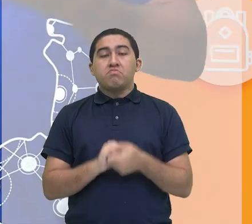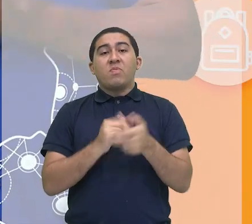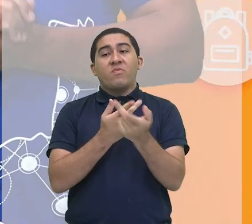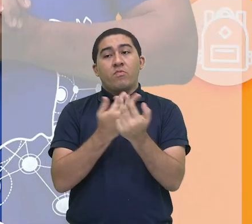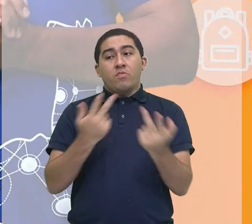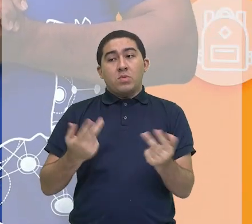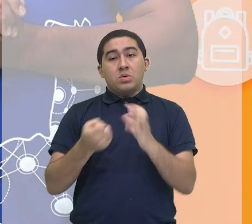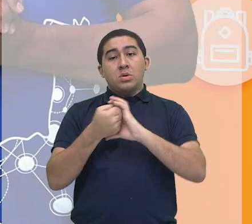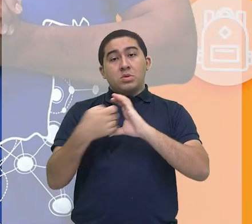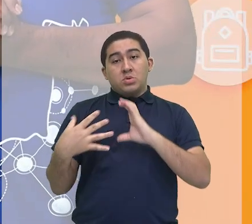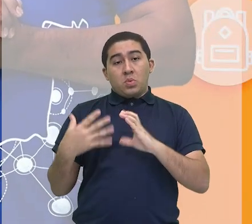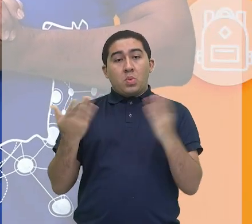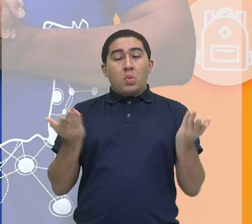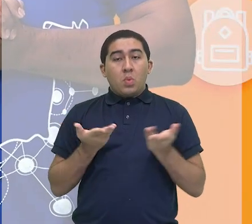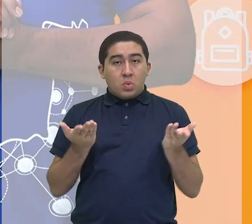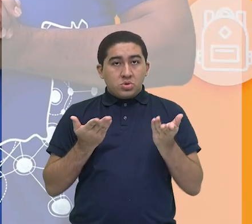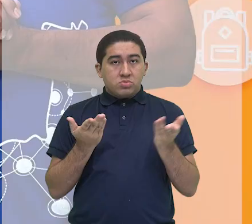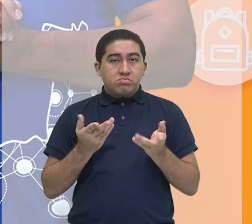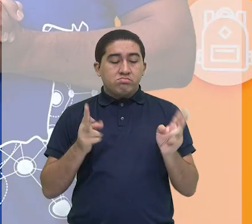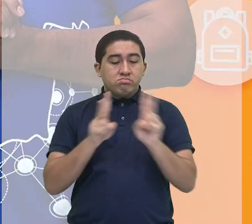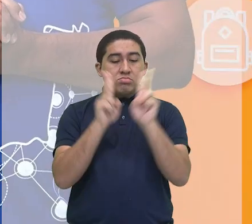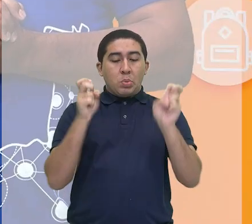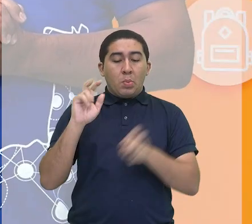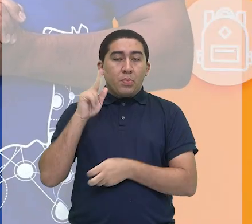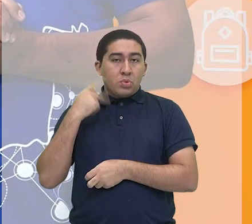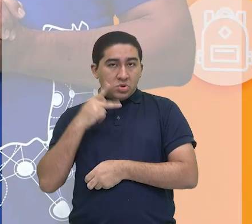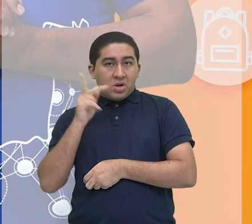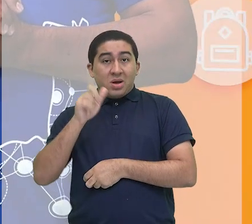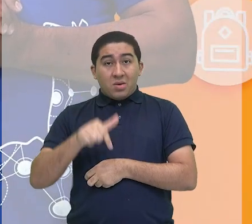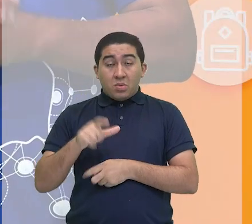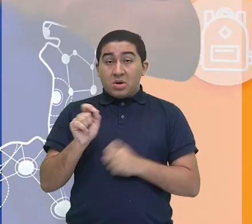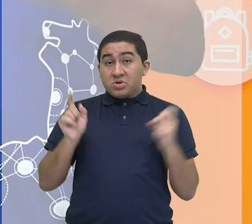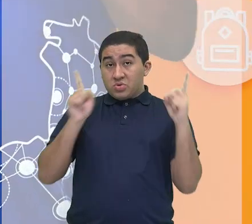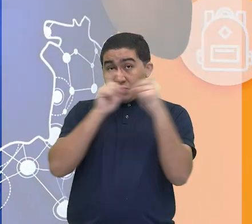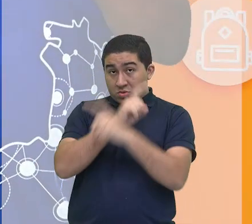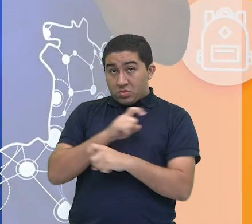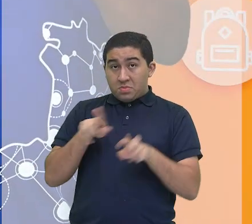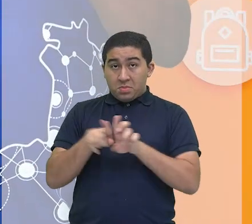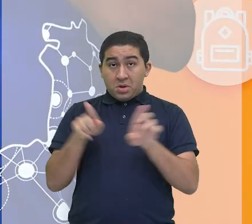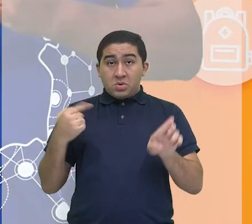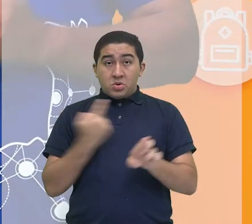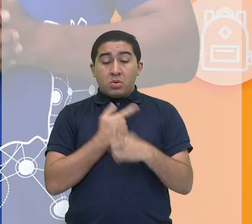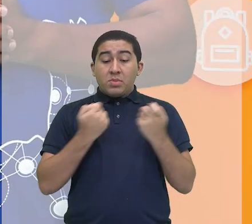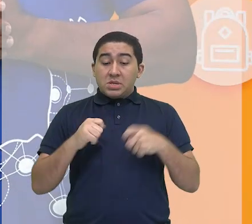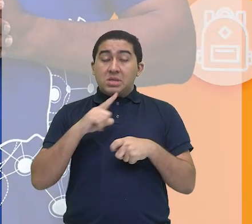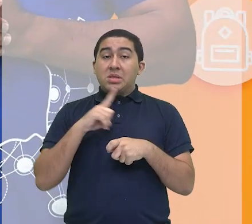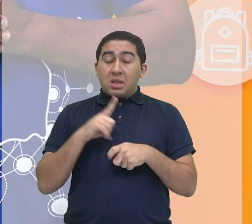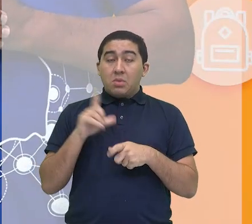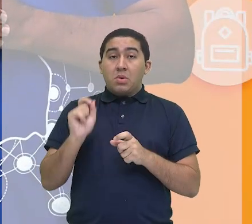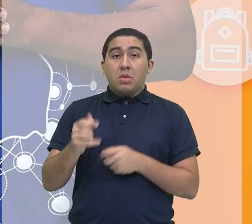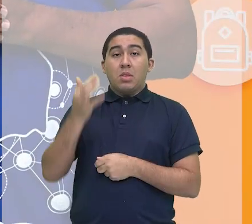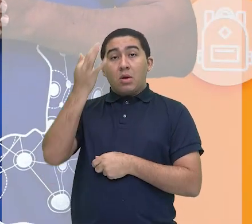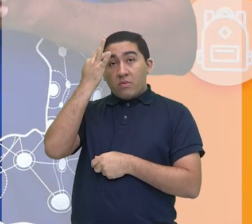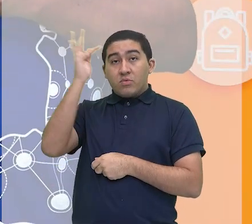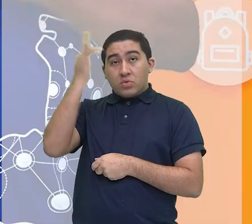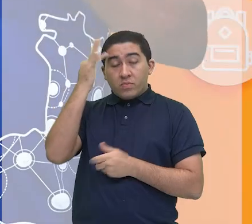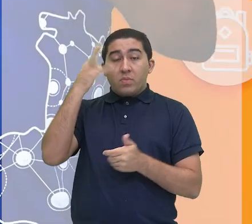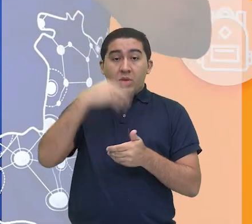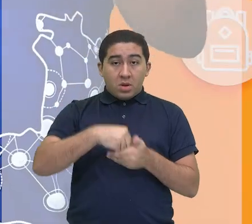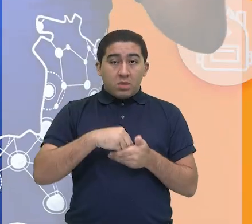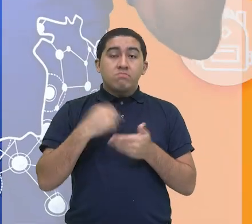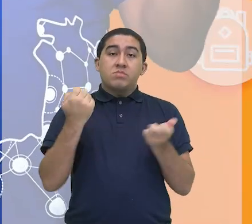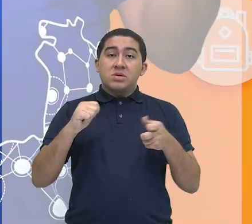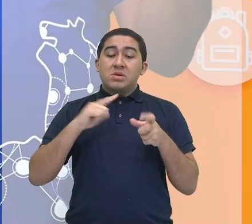fatores. Hoje, falar de política é um tema espinhoso, mas nós temos que enfrentar dentro da filosofia, porque nós